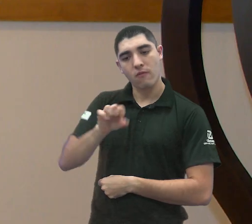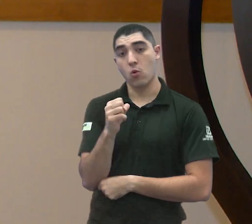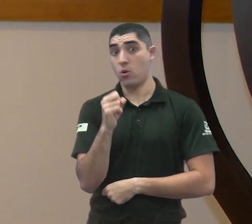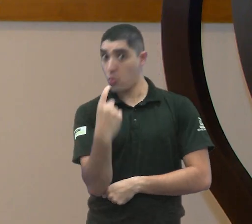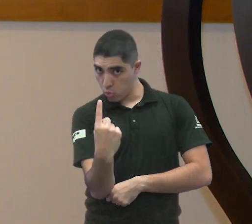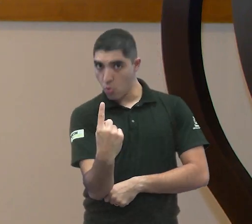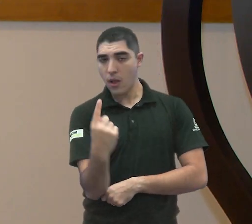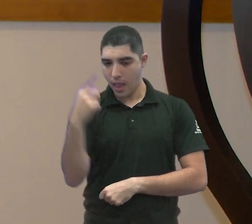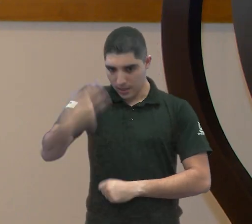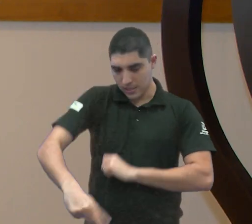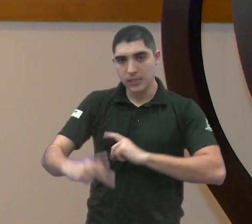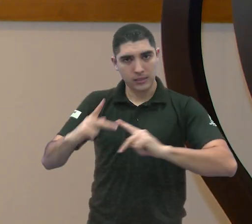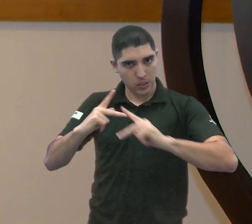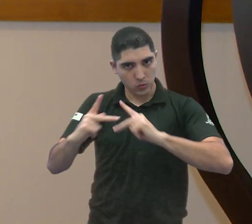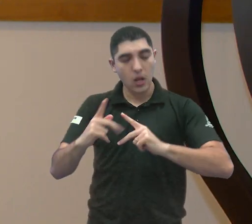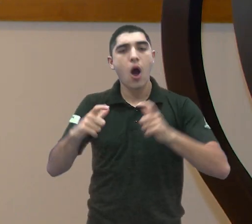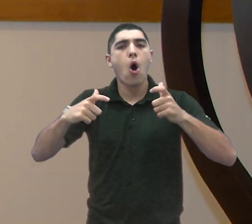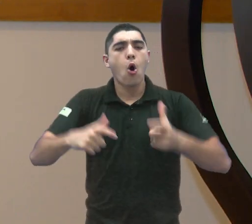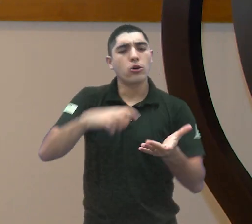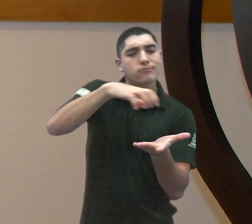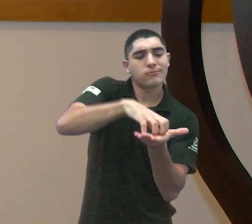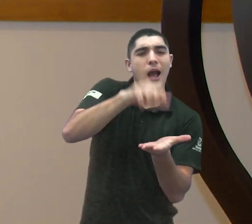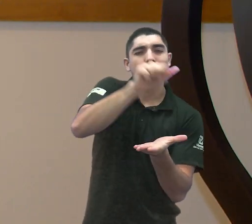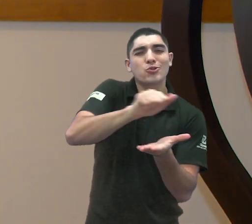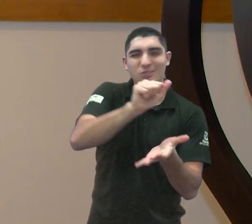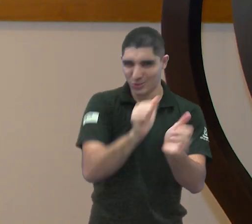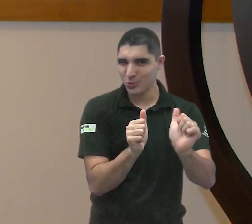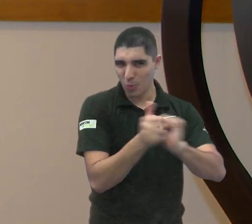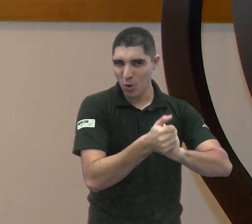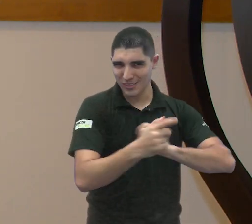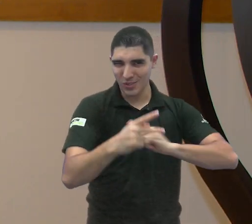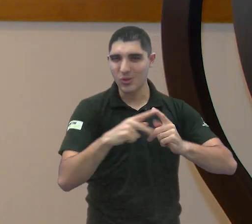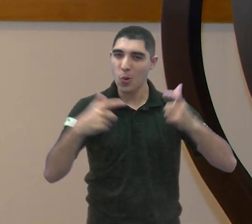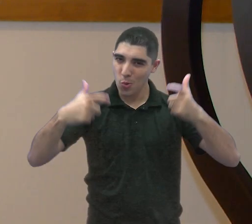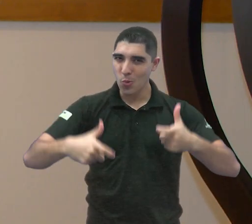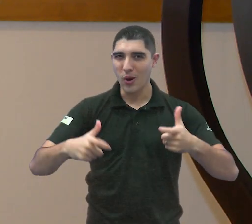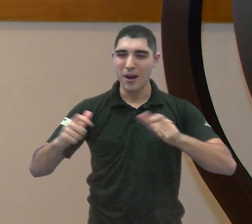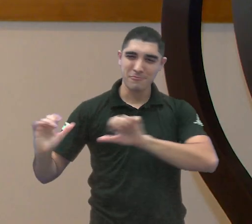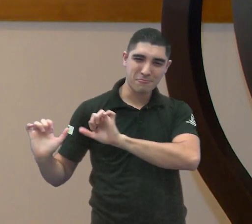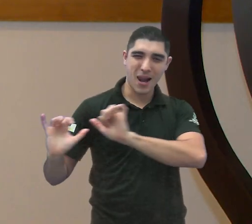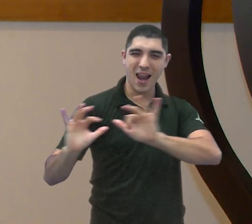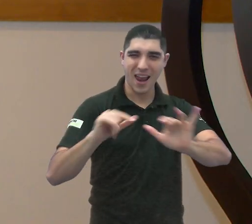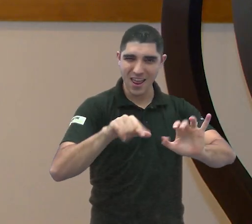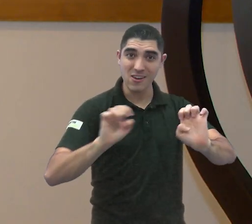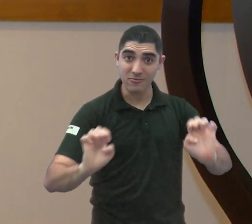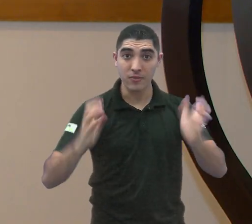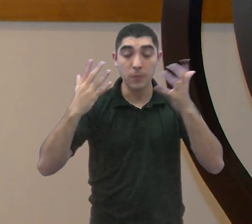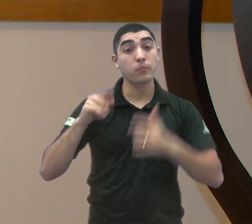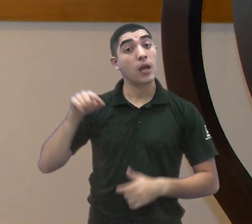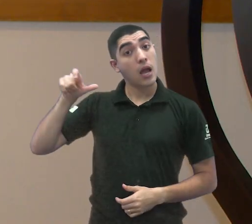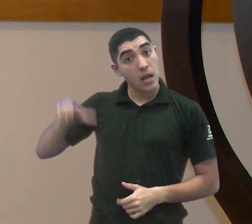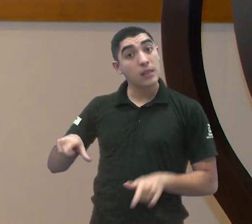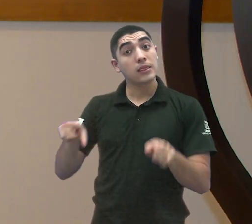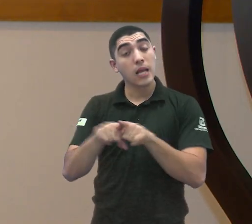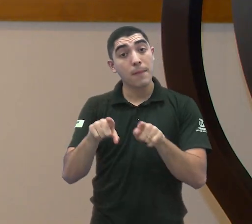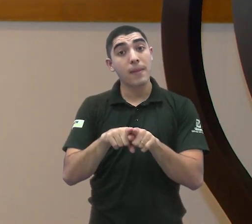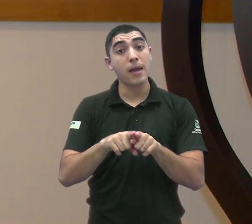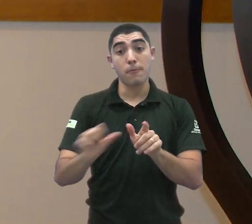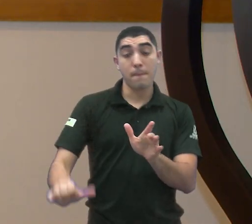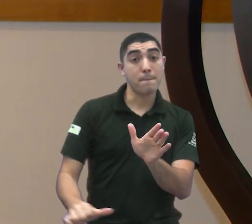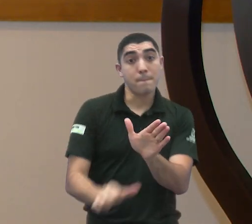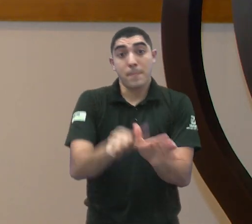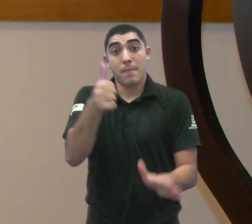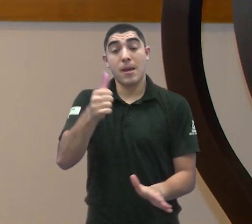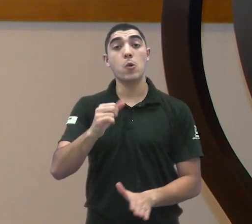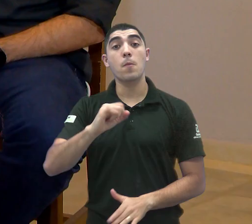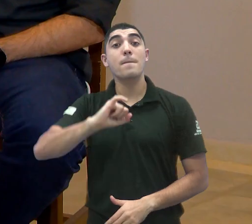81, aqui em São José, na Associação Esportiva São José. E coincidiu com a ordenação